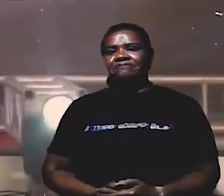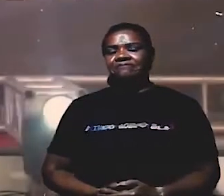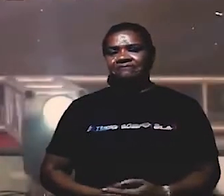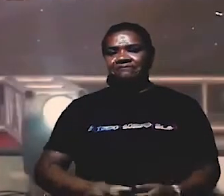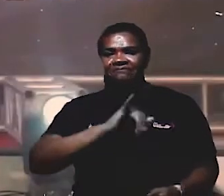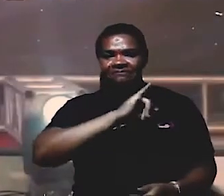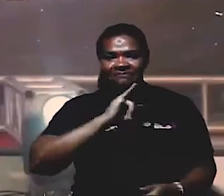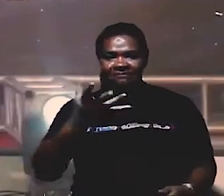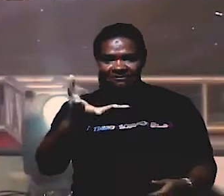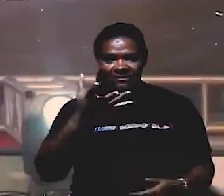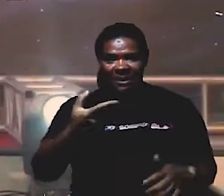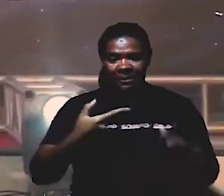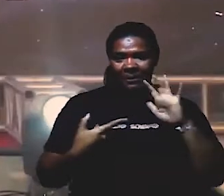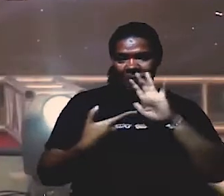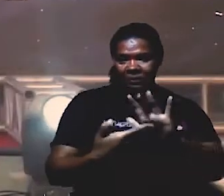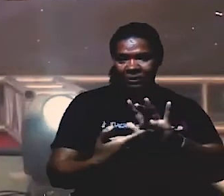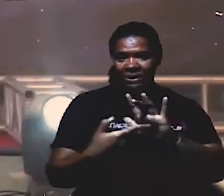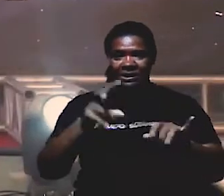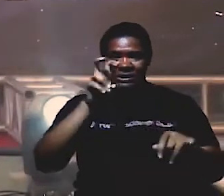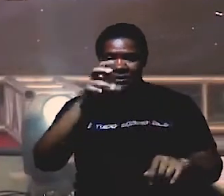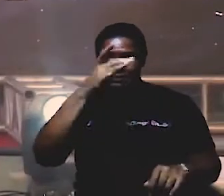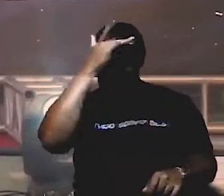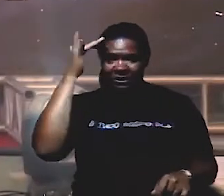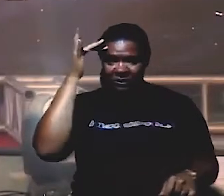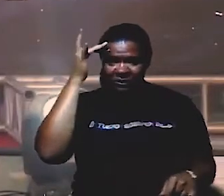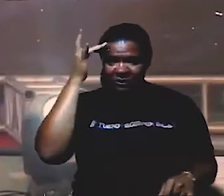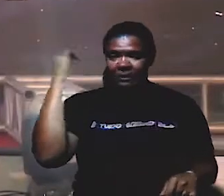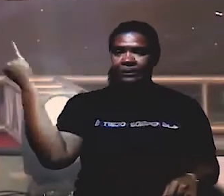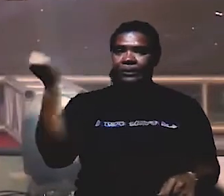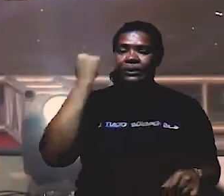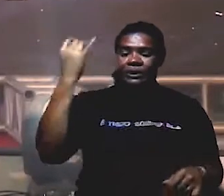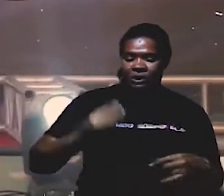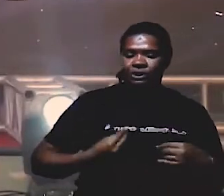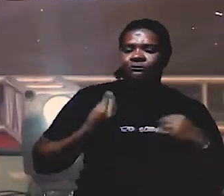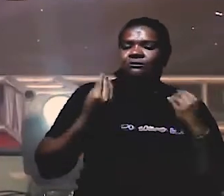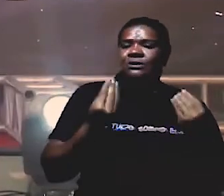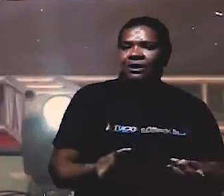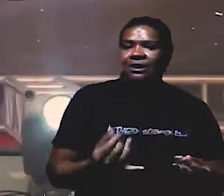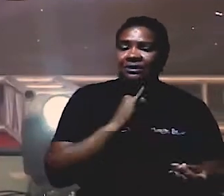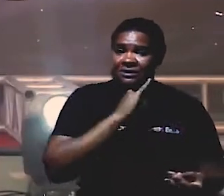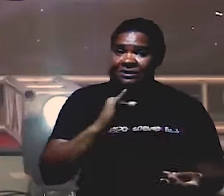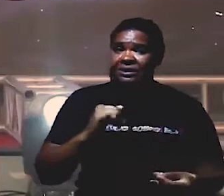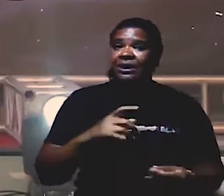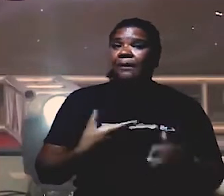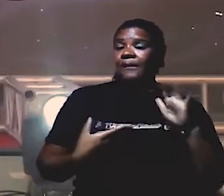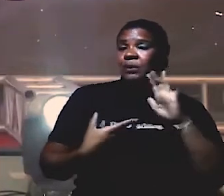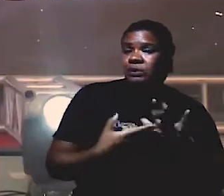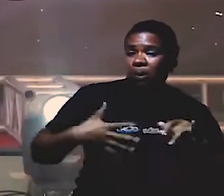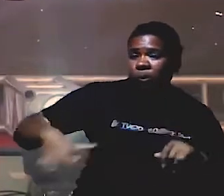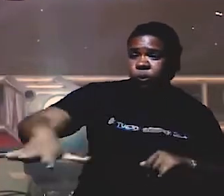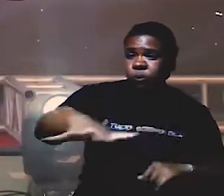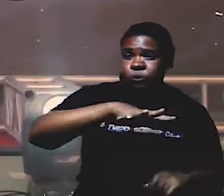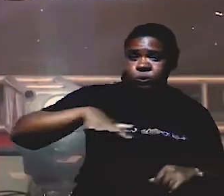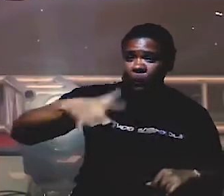Se você quer ser uma referência para 5 pessoas, é um nível de entrega. Agora, se você quer ser referência para uma multidão